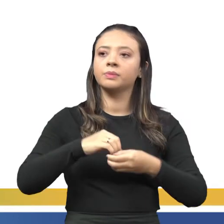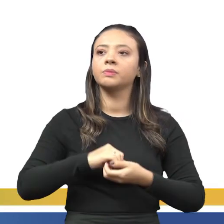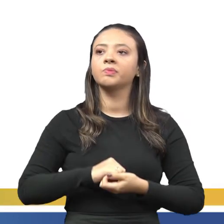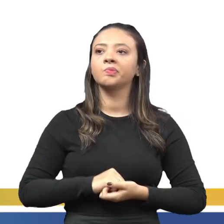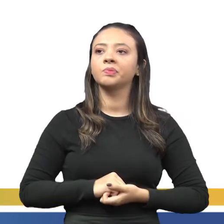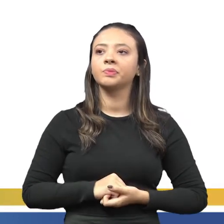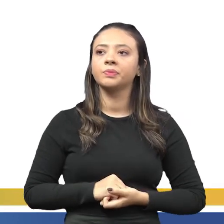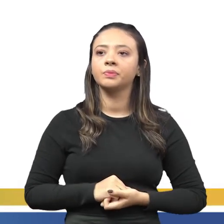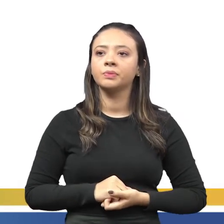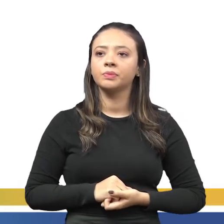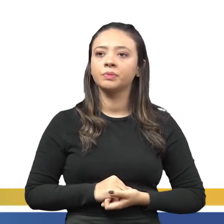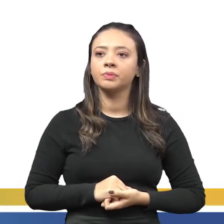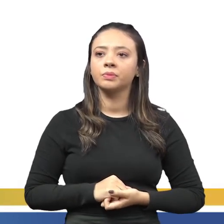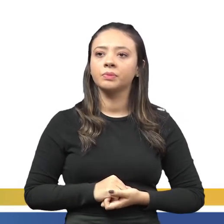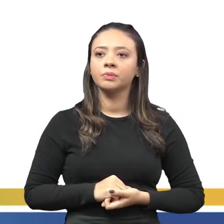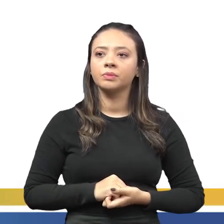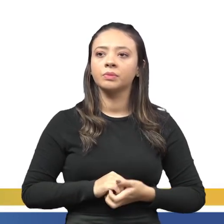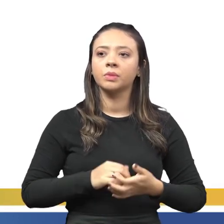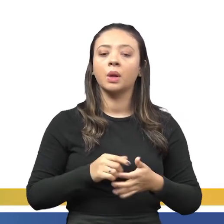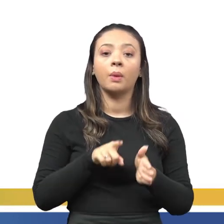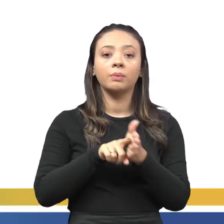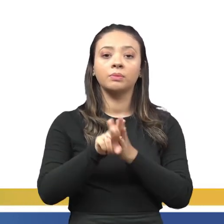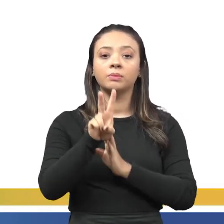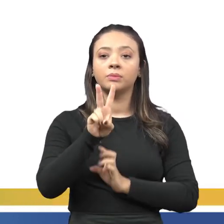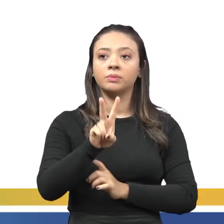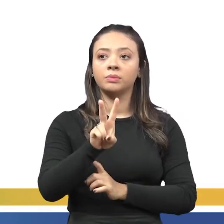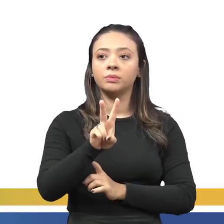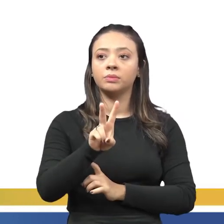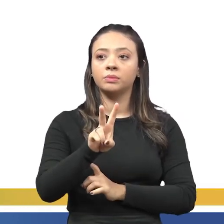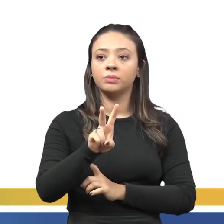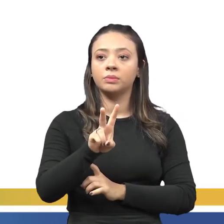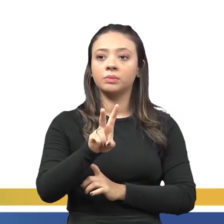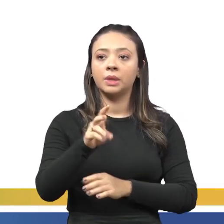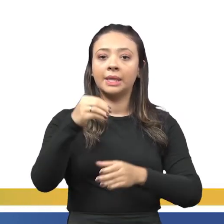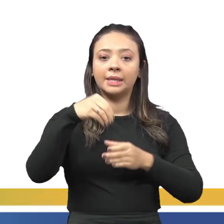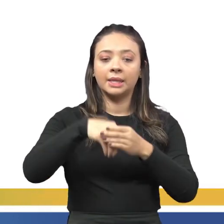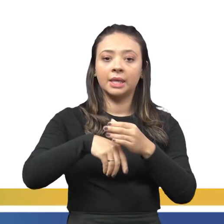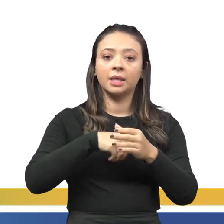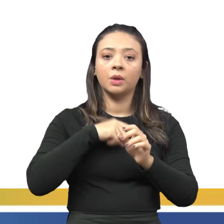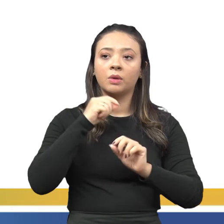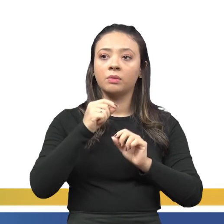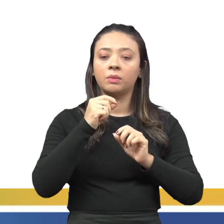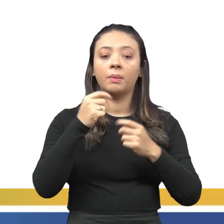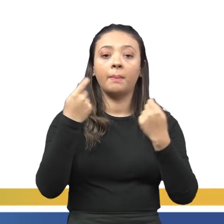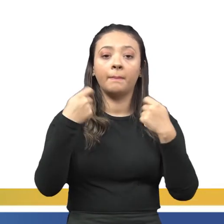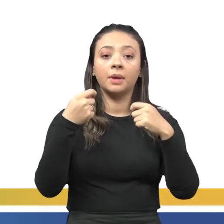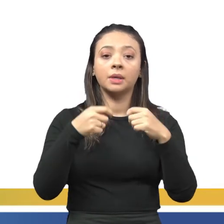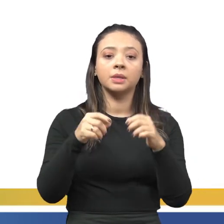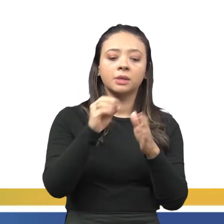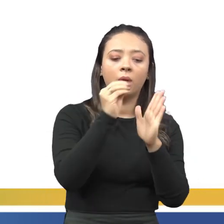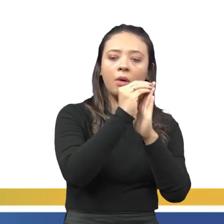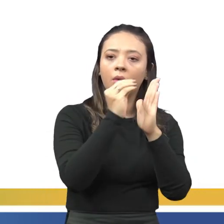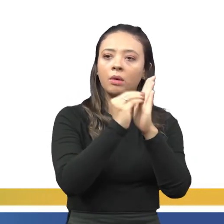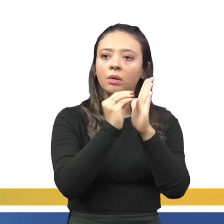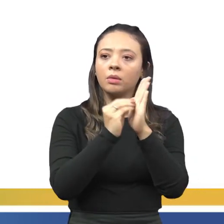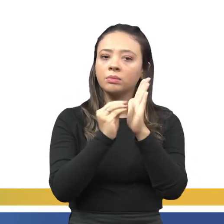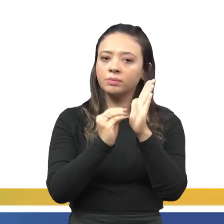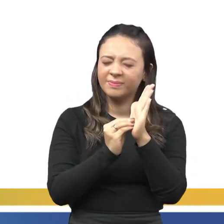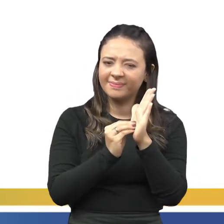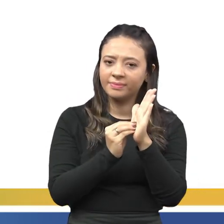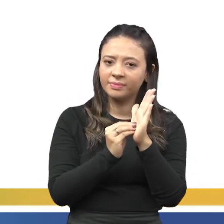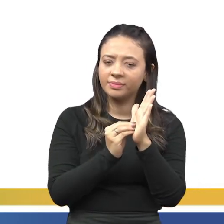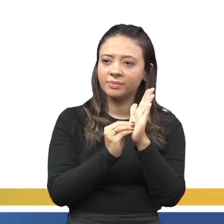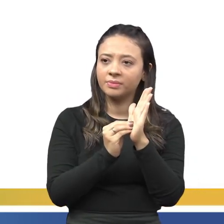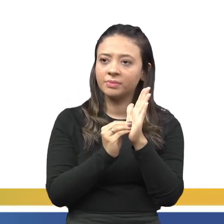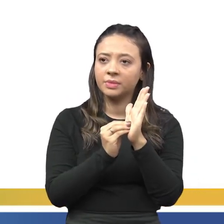vocês aí o number 4. 4 eggs. Questão 2. Bom, nos parênteses aí vocês têm que